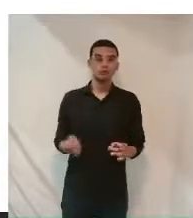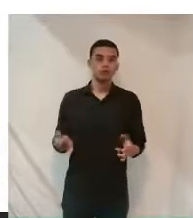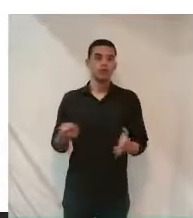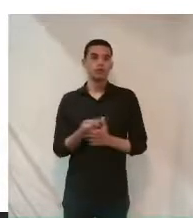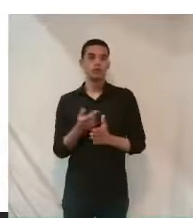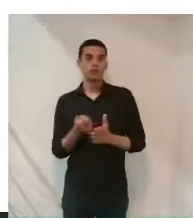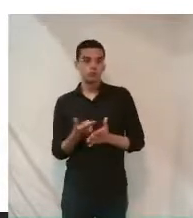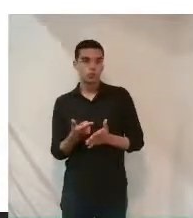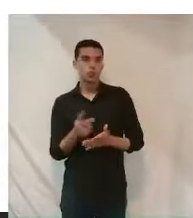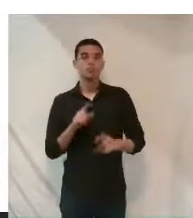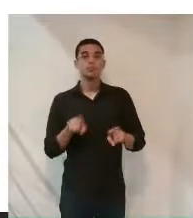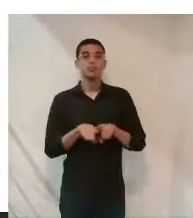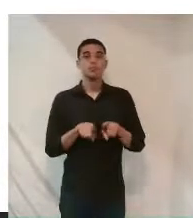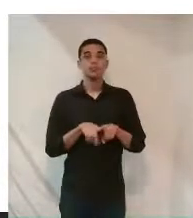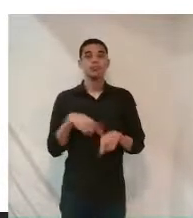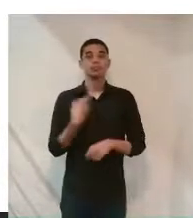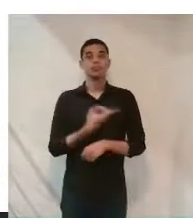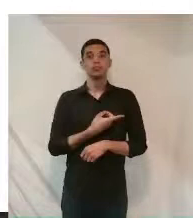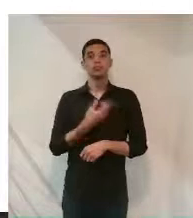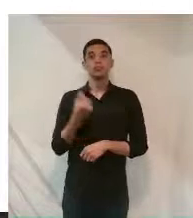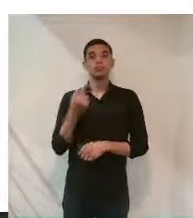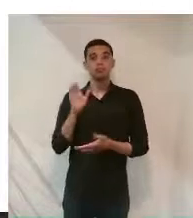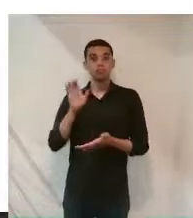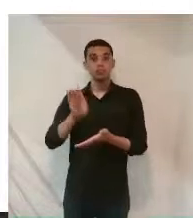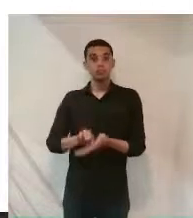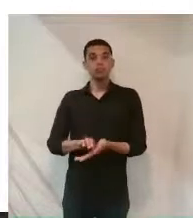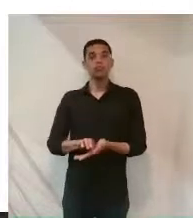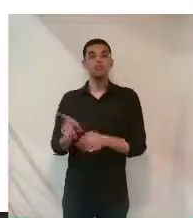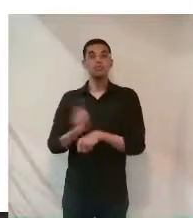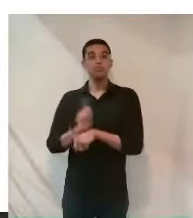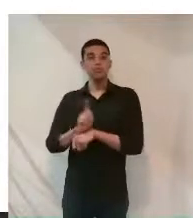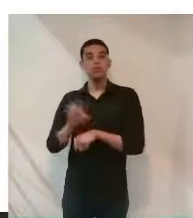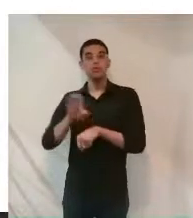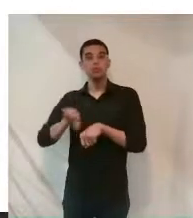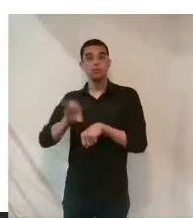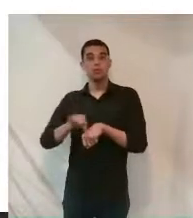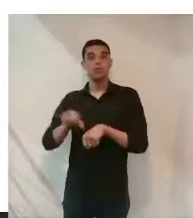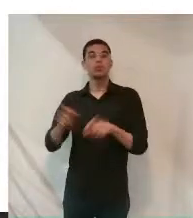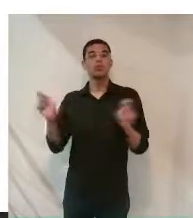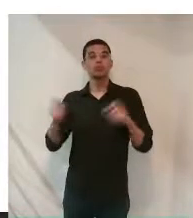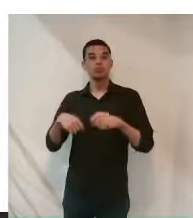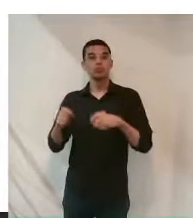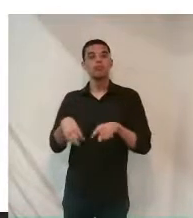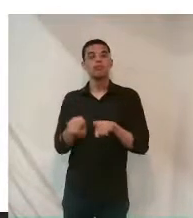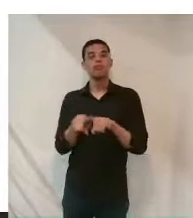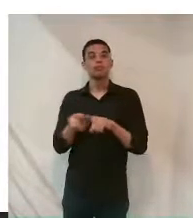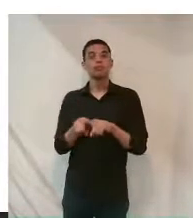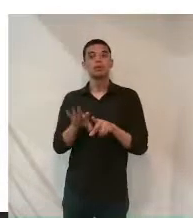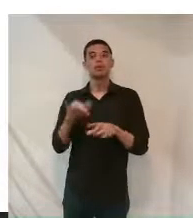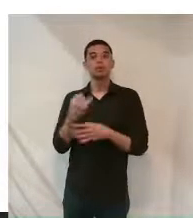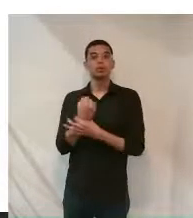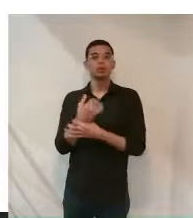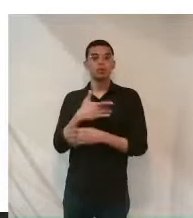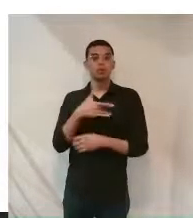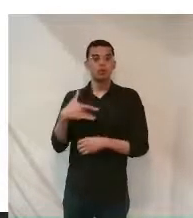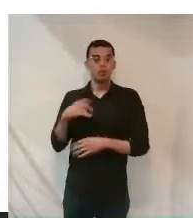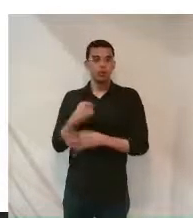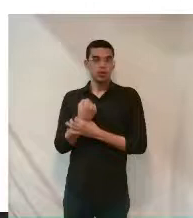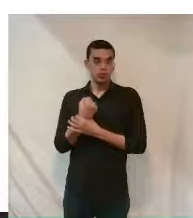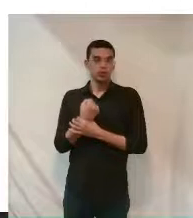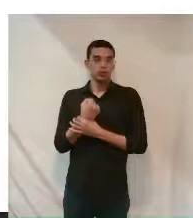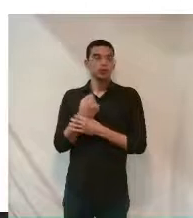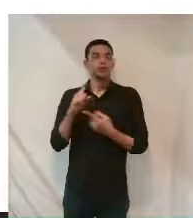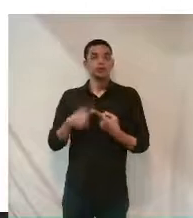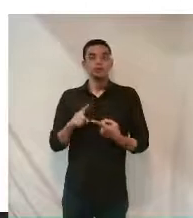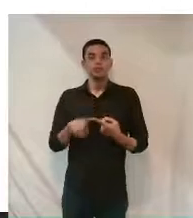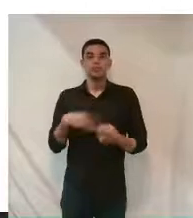gestão, em capacitação, investimento em saúde e segurança no trabalho. E, obviamente, também que a gente trabalha, tem os planos de trabalho anual